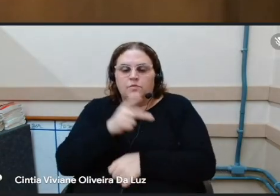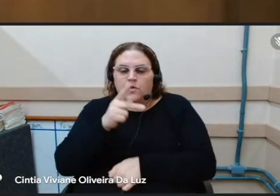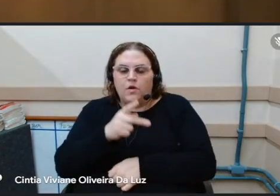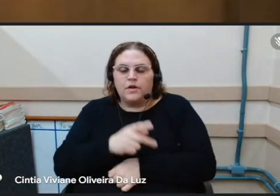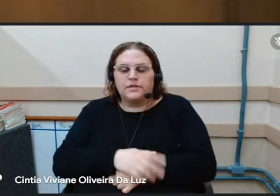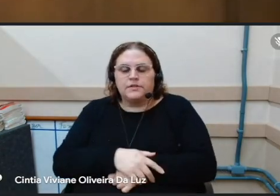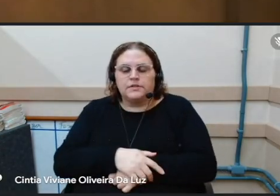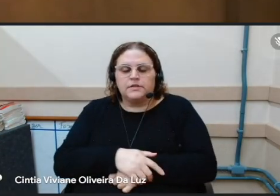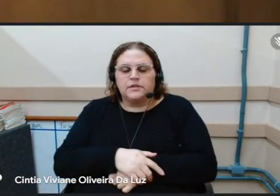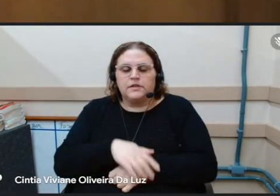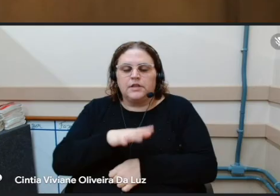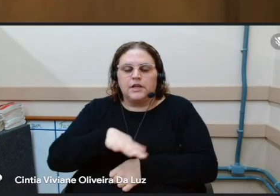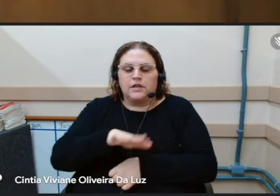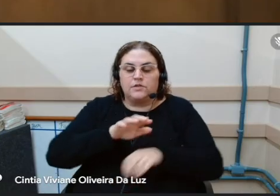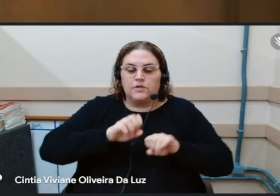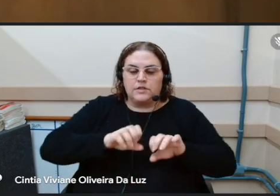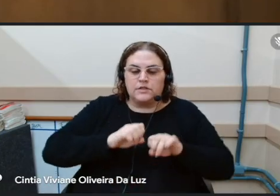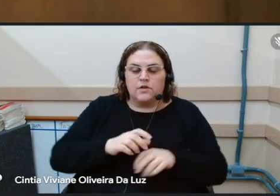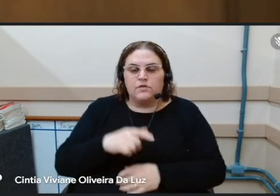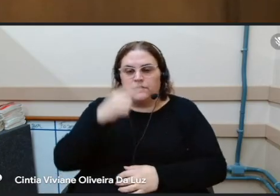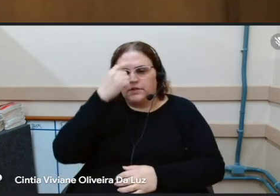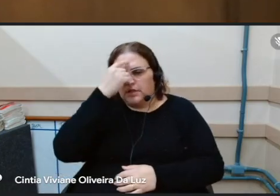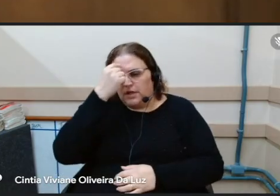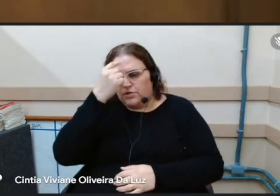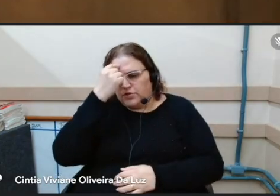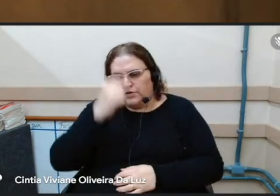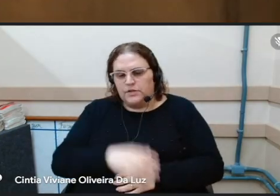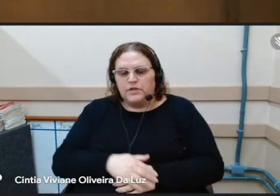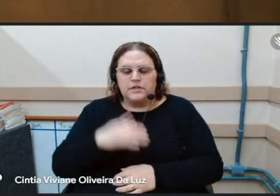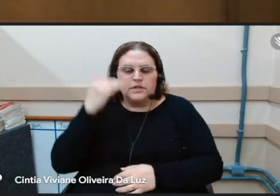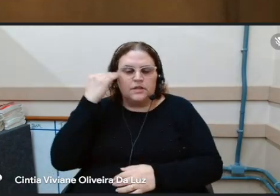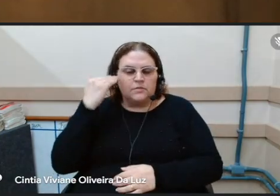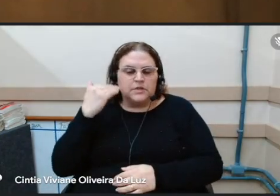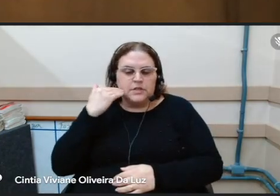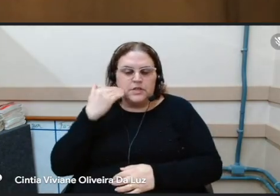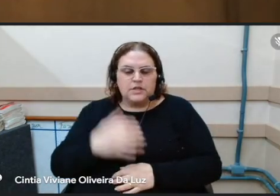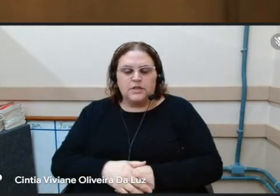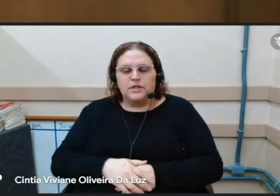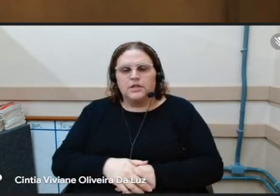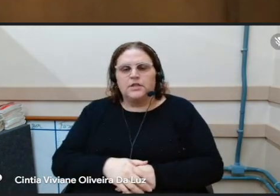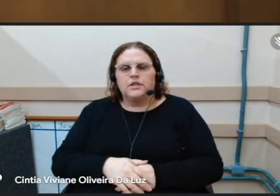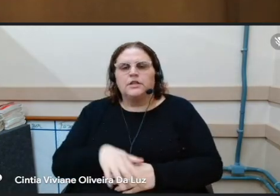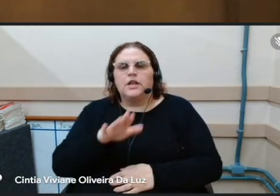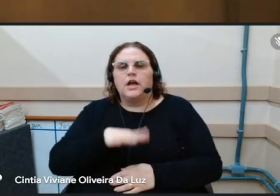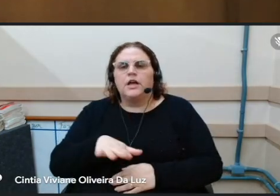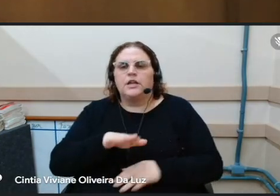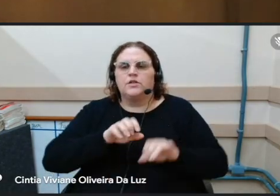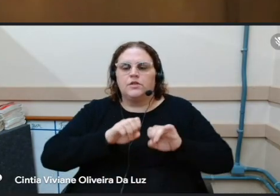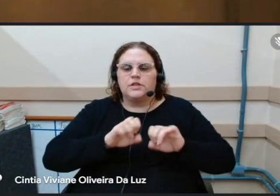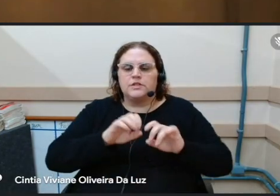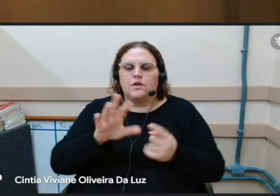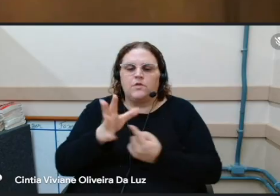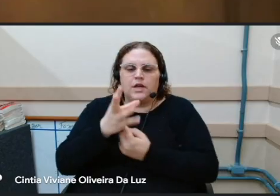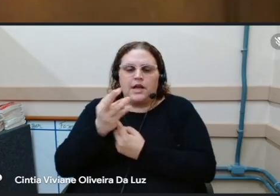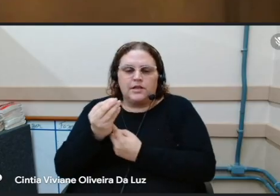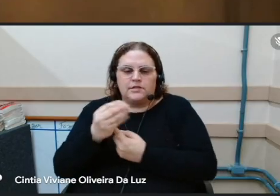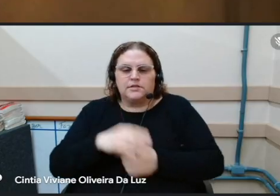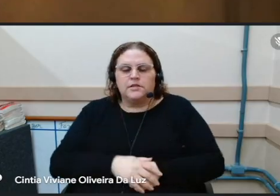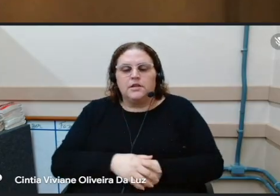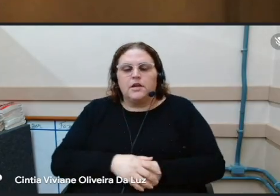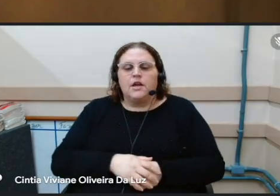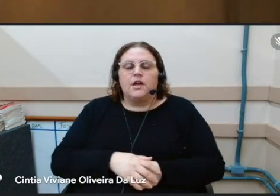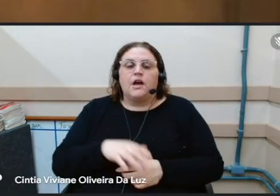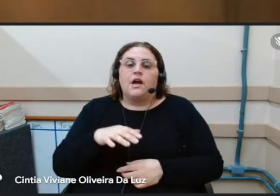em educação da Universidade Federal de Santa Maria na linha educação e artes suas áreas de